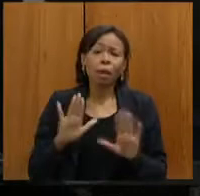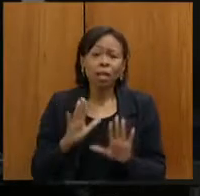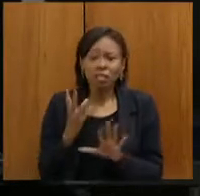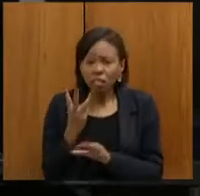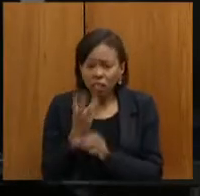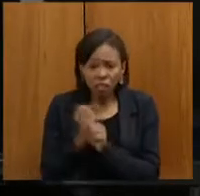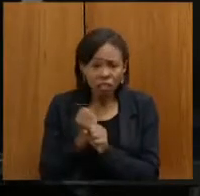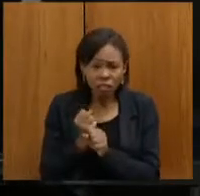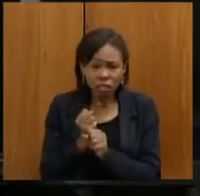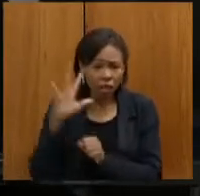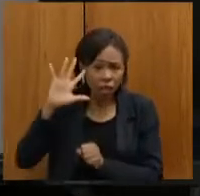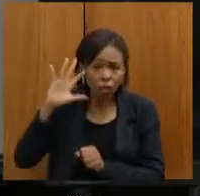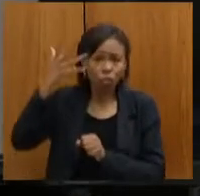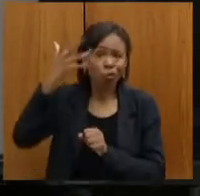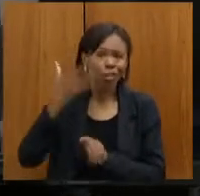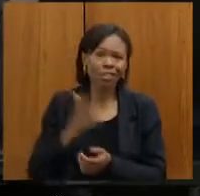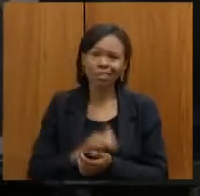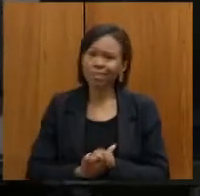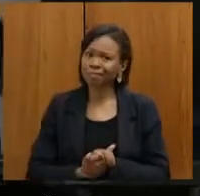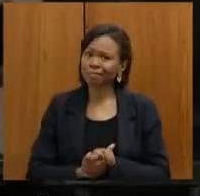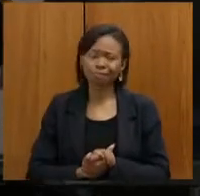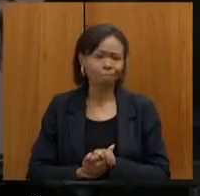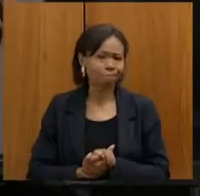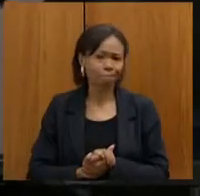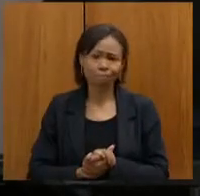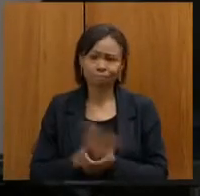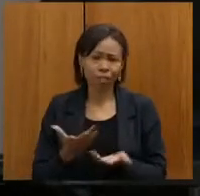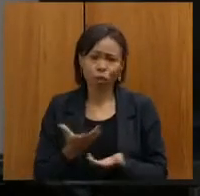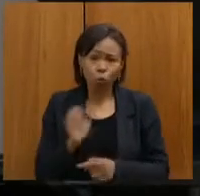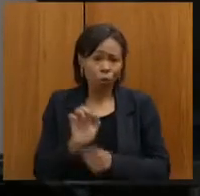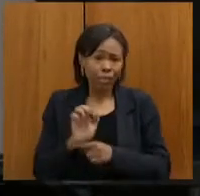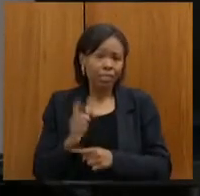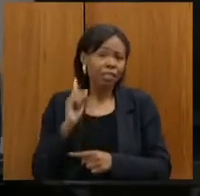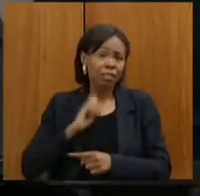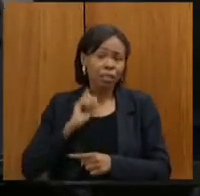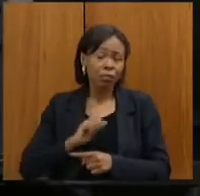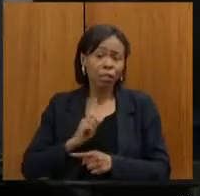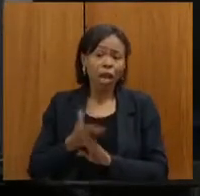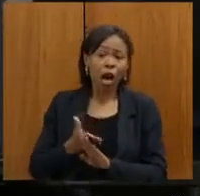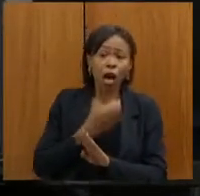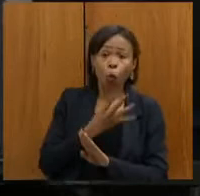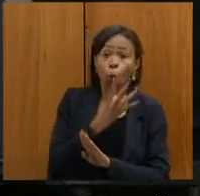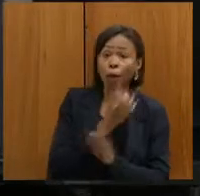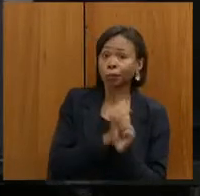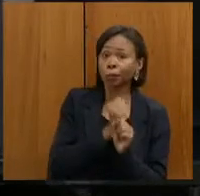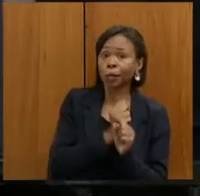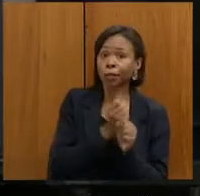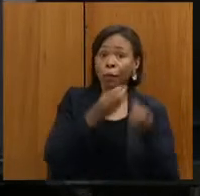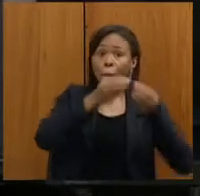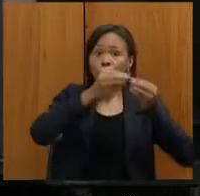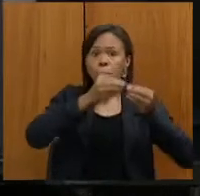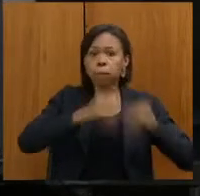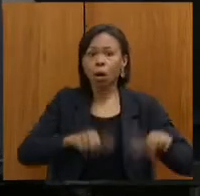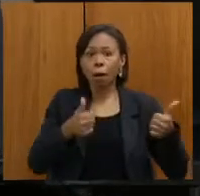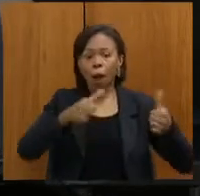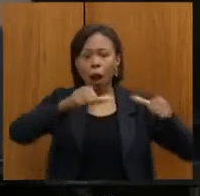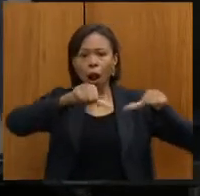três anos que resolveram os problemas de uma de um estado foi destruído em 4 anos